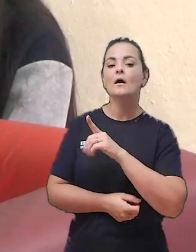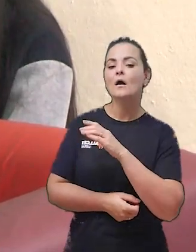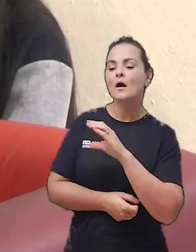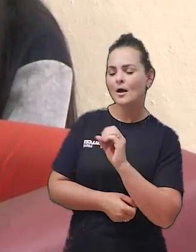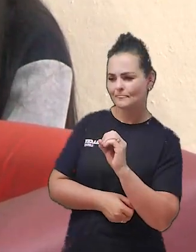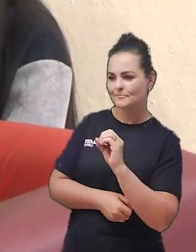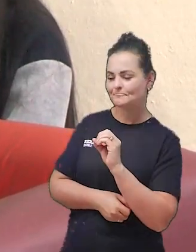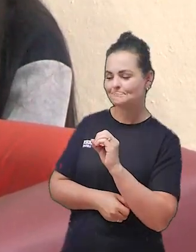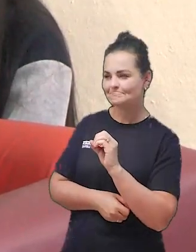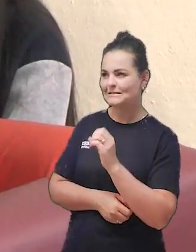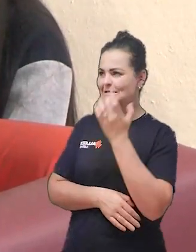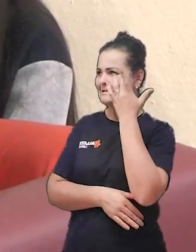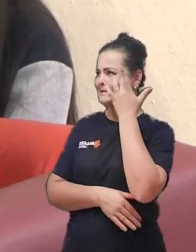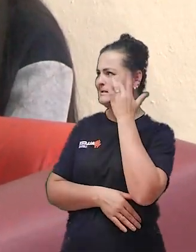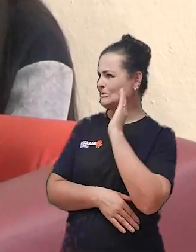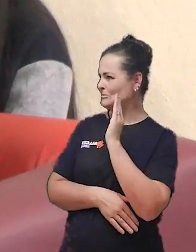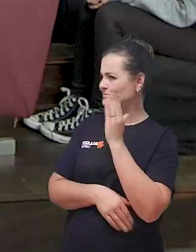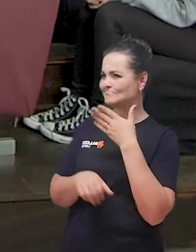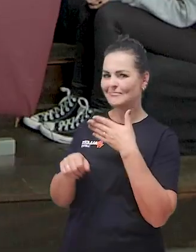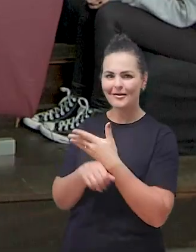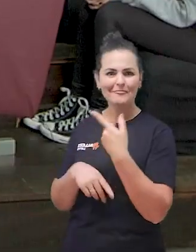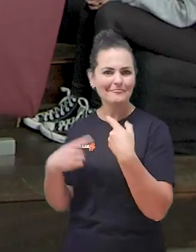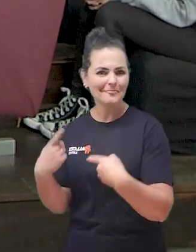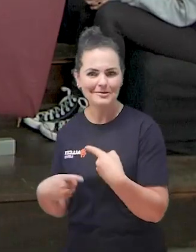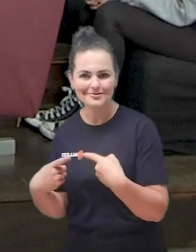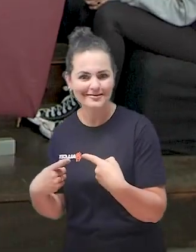sabe que eu não sei como é que eu me meti nisso, rapaz?